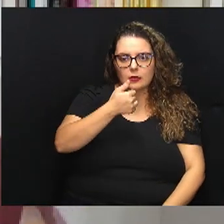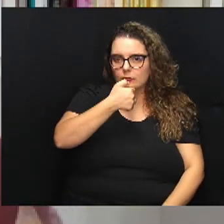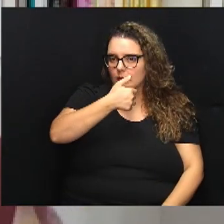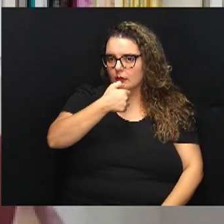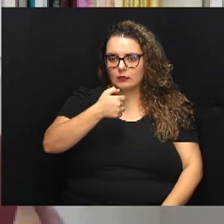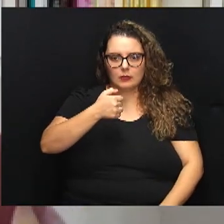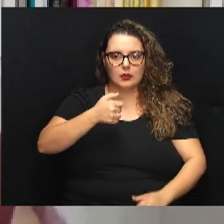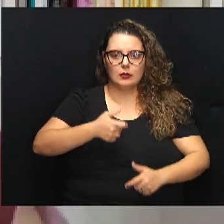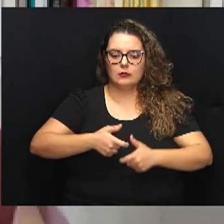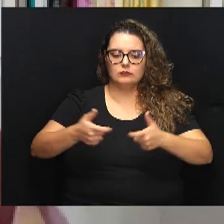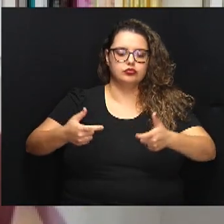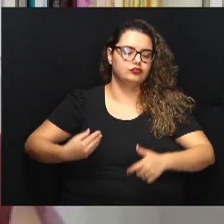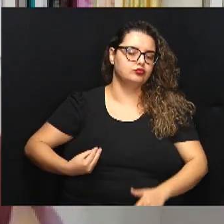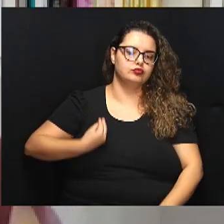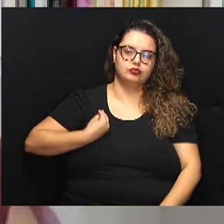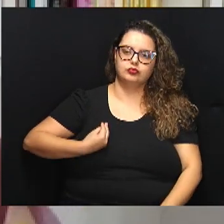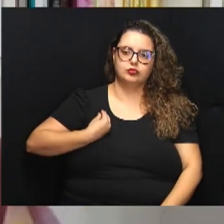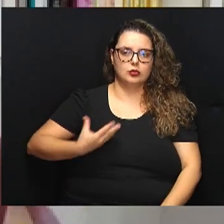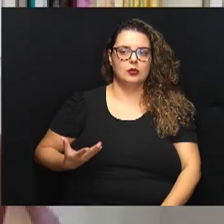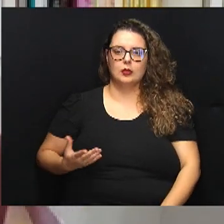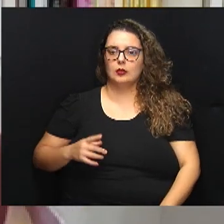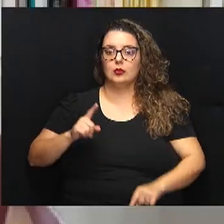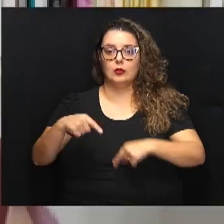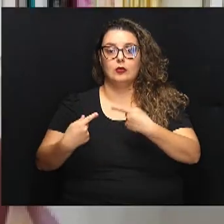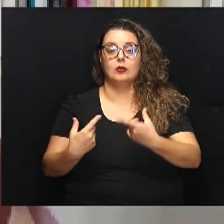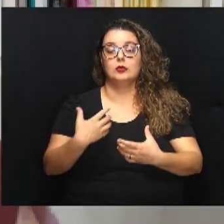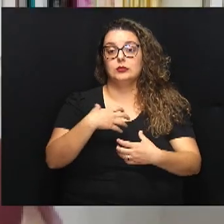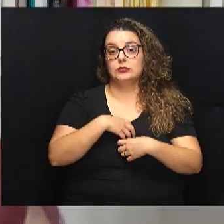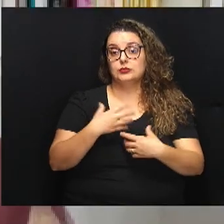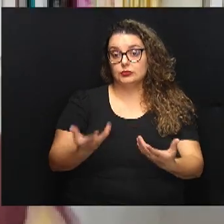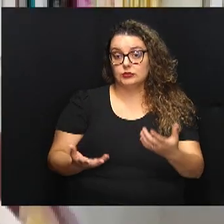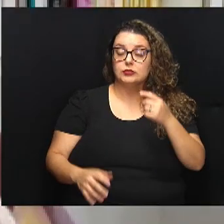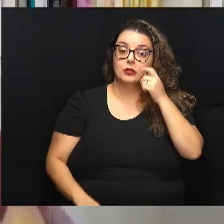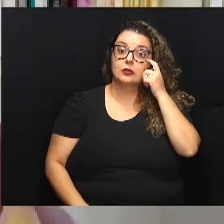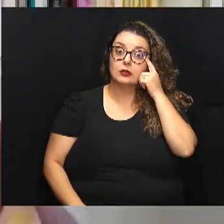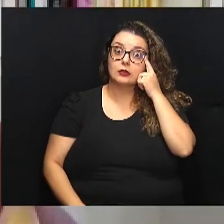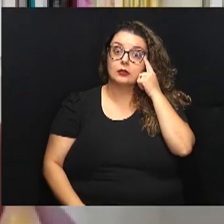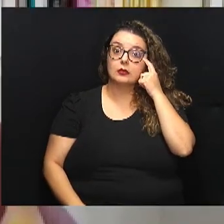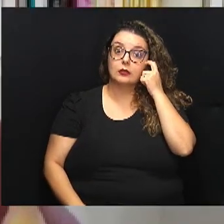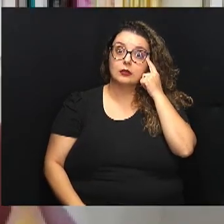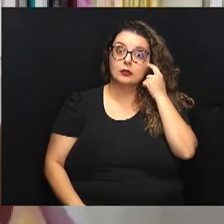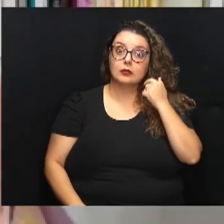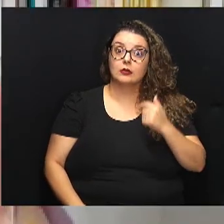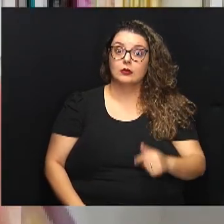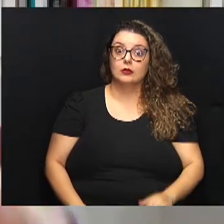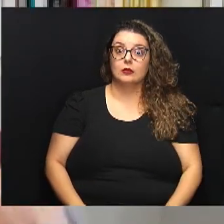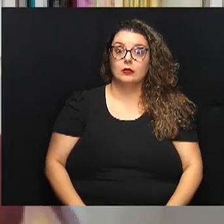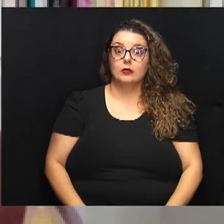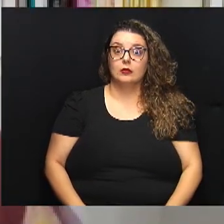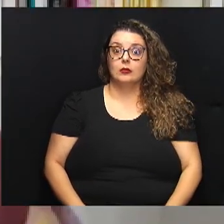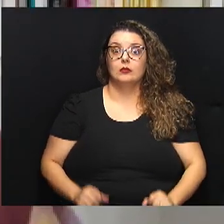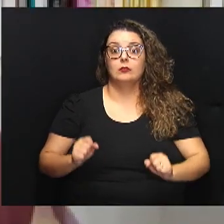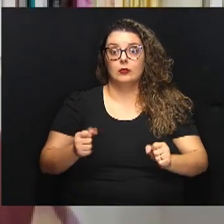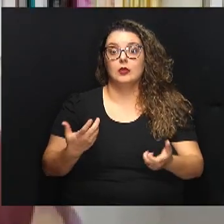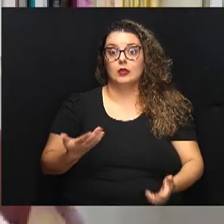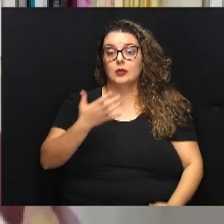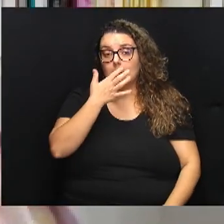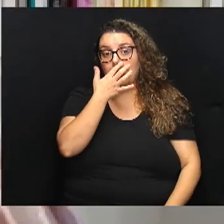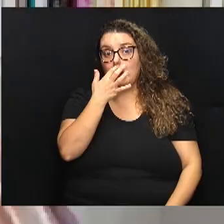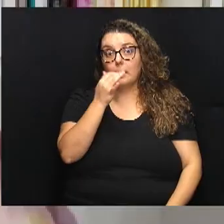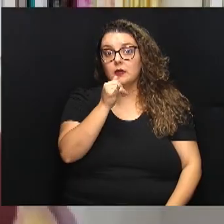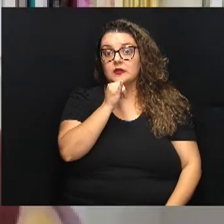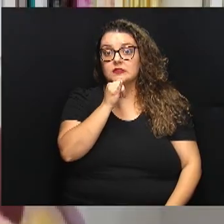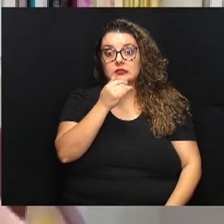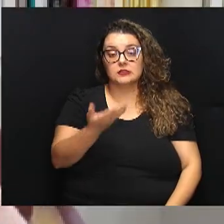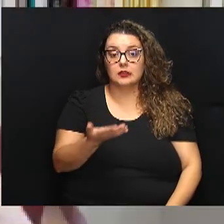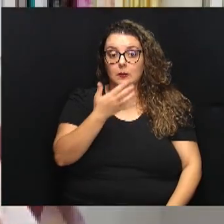super presente com outra cara, né? Você pode ser uma cara de controle, por exemplo, a gente vê